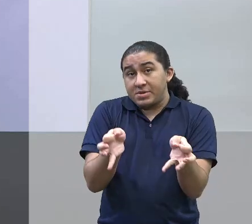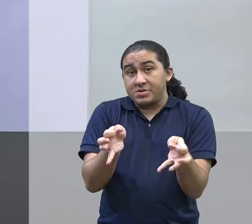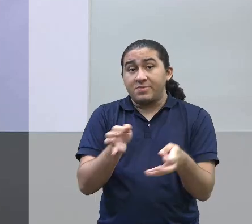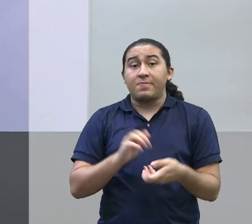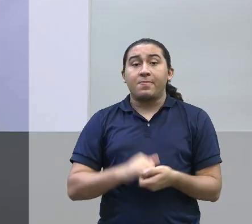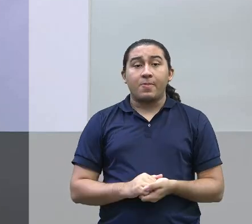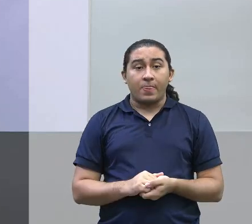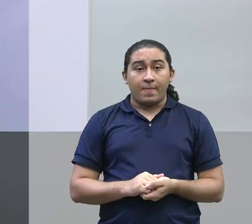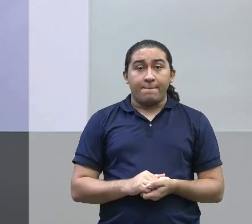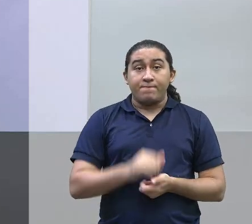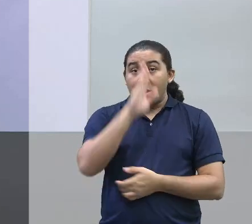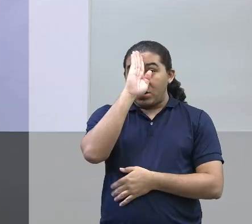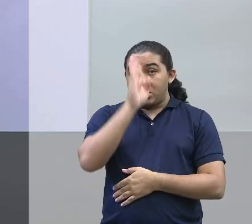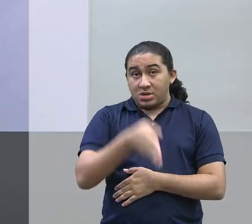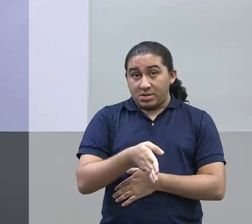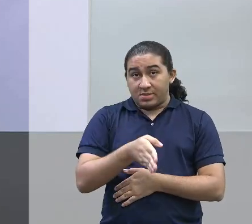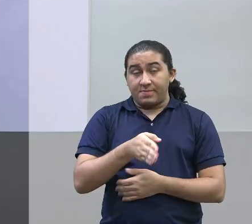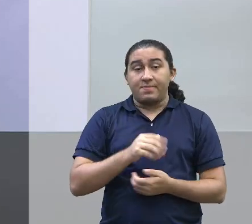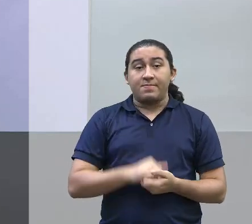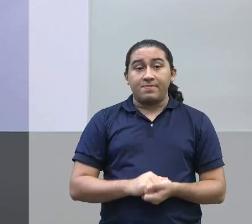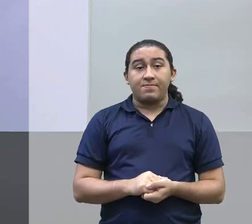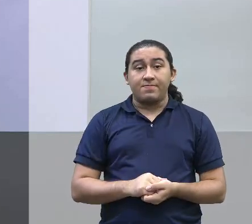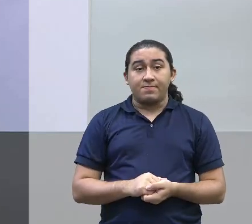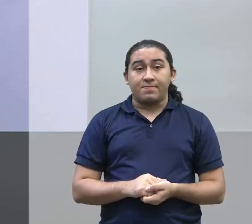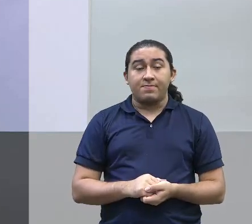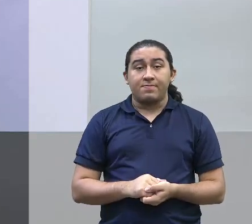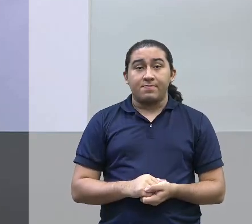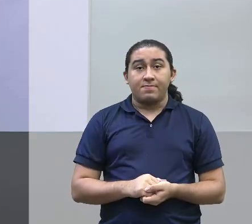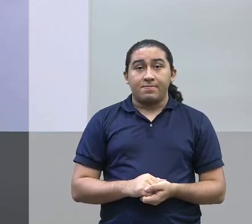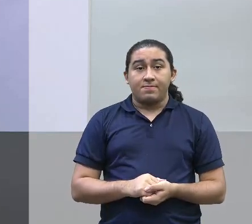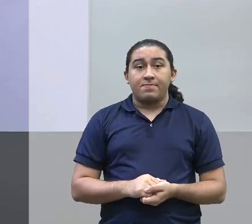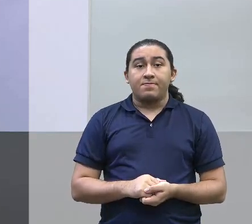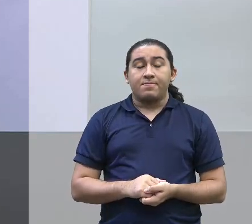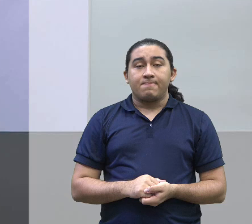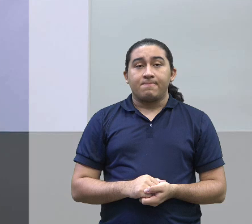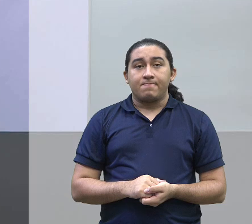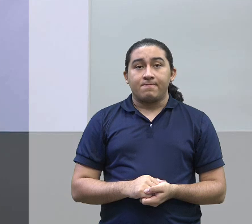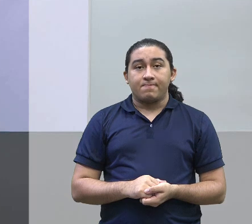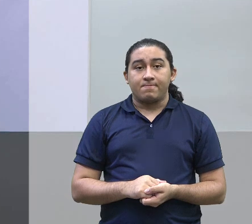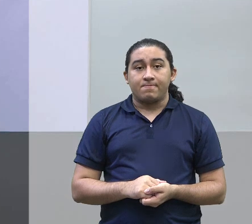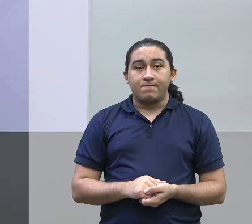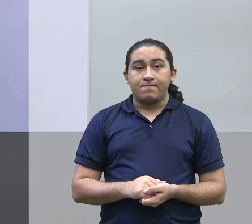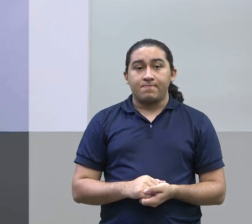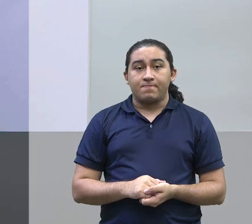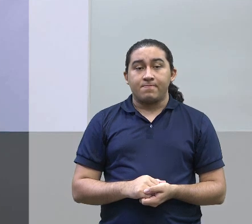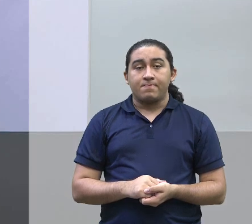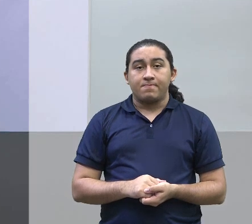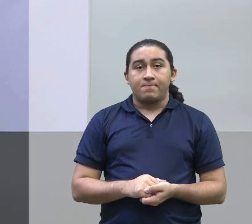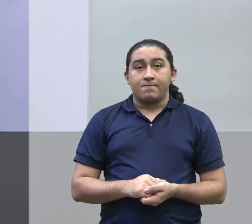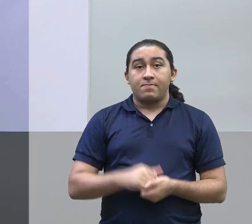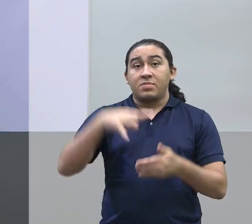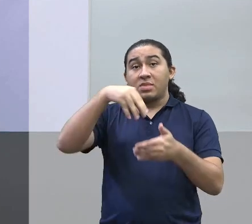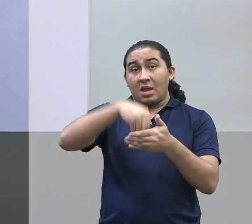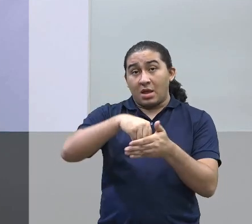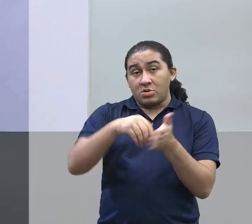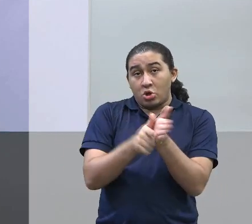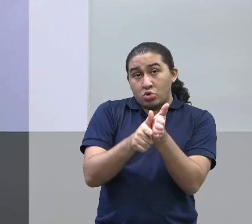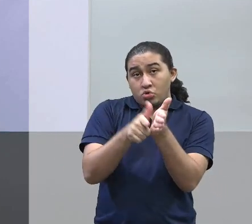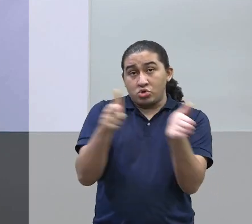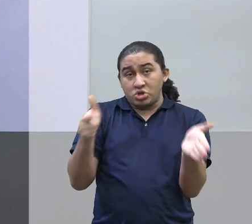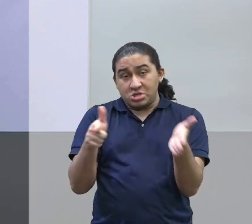forma objetiva. No corpo da notícia, então o autor da